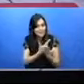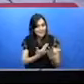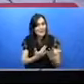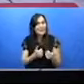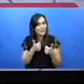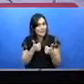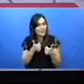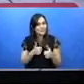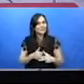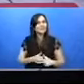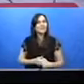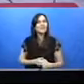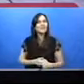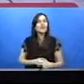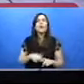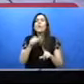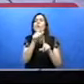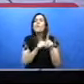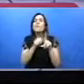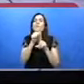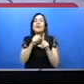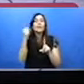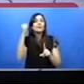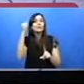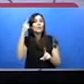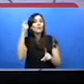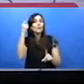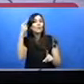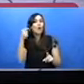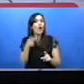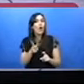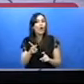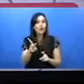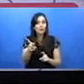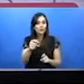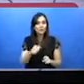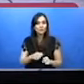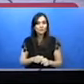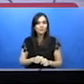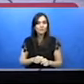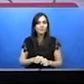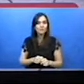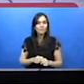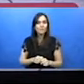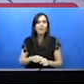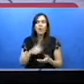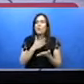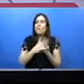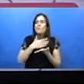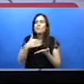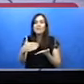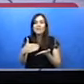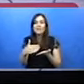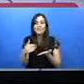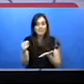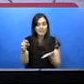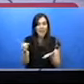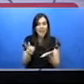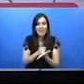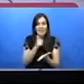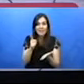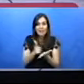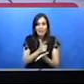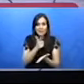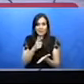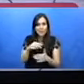E o mês cultural continua. A origem da literatura de cordel e a sua expressão de